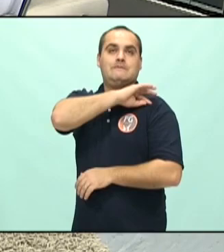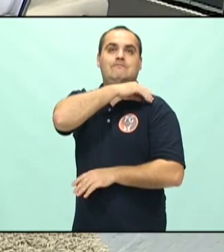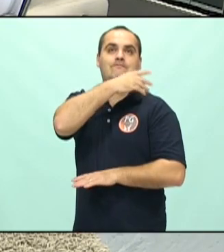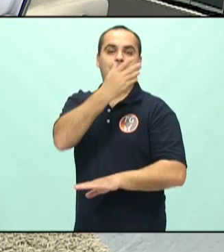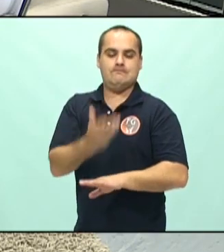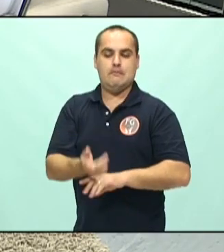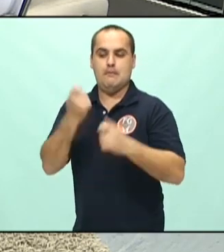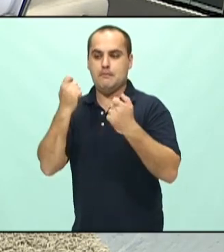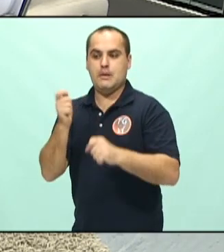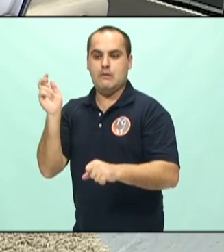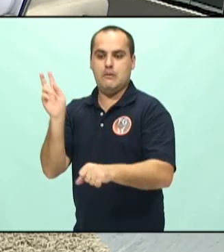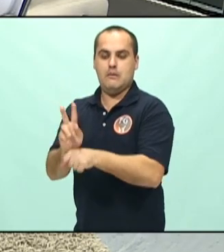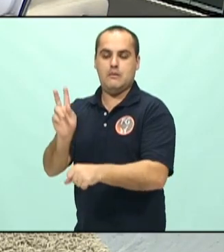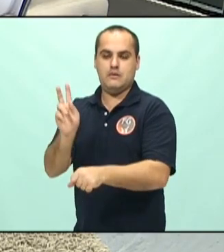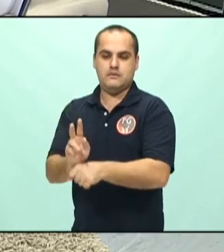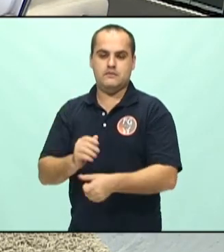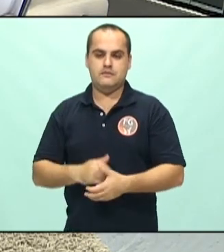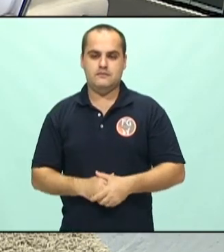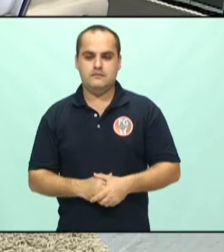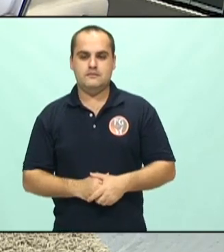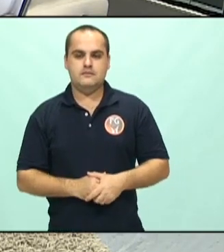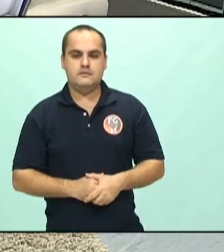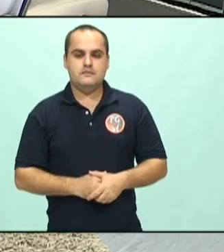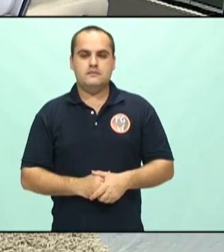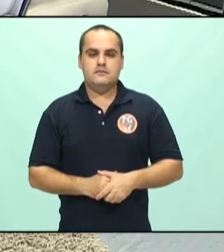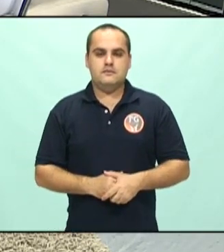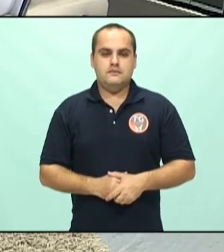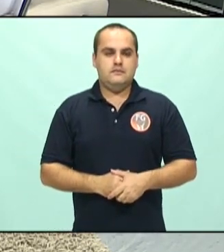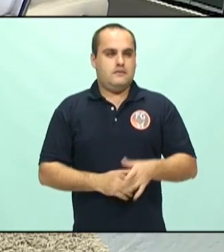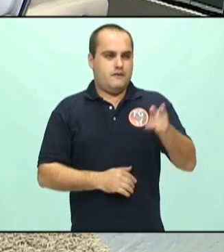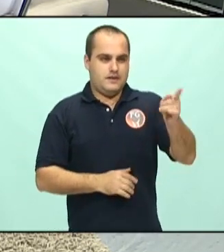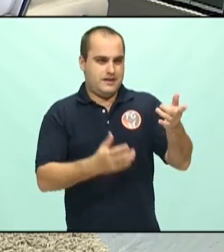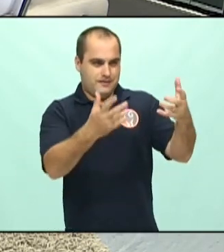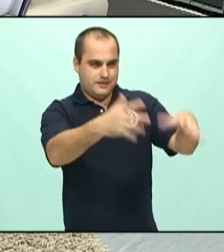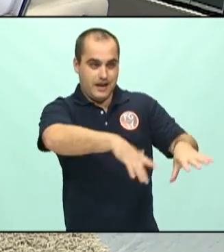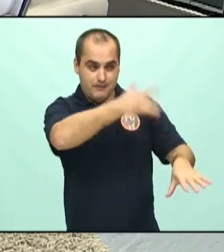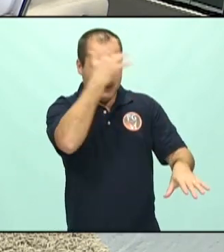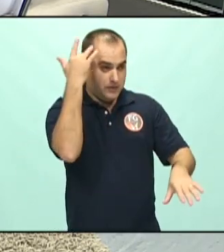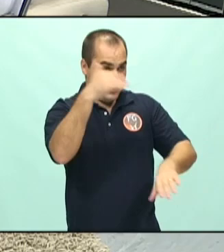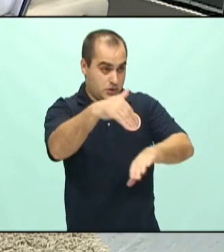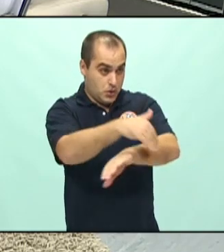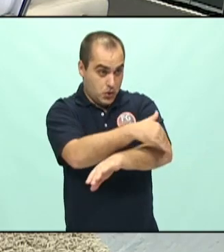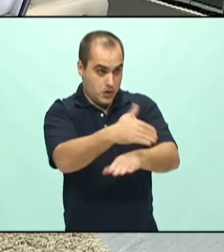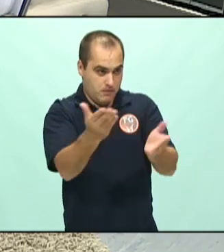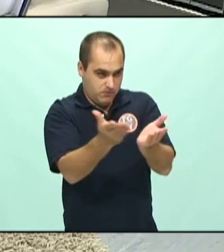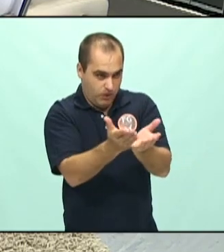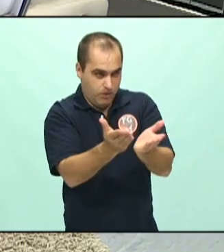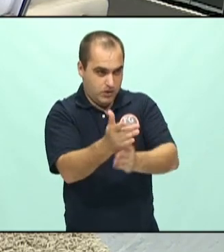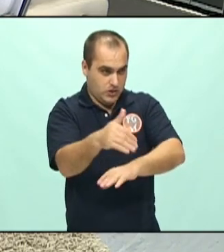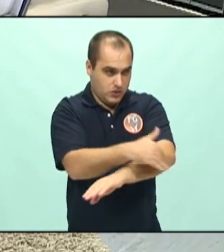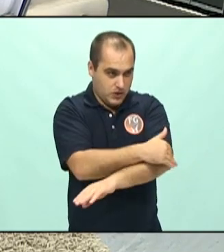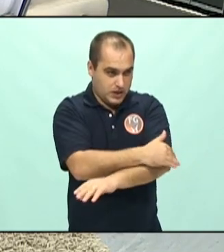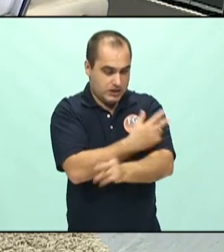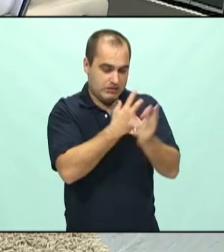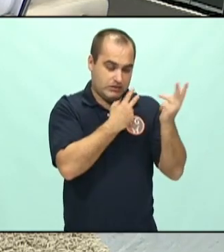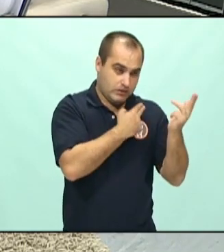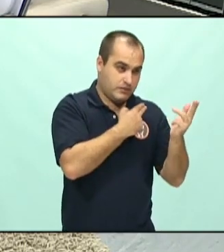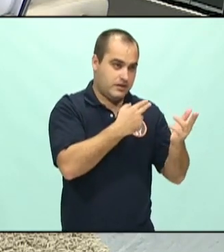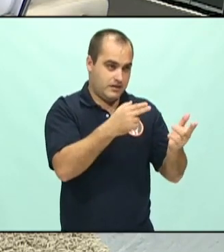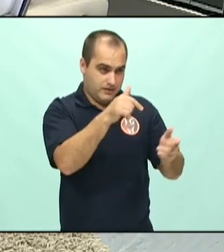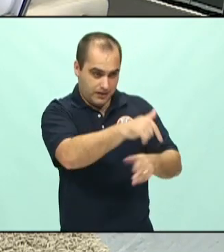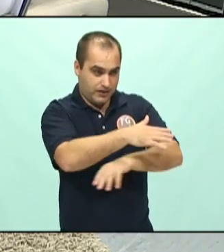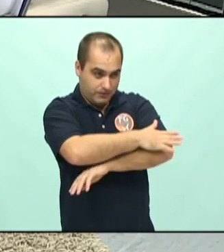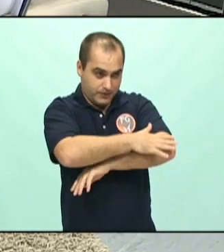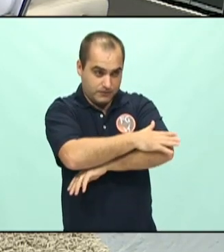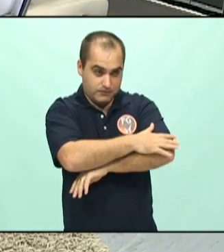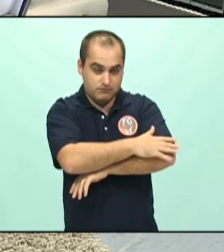a aaa o senhor nunca é aliás pessoas de rua na praça é verdade é isso é isso eu também não gostaria a